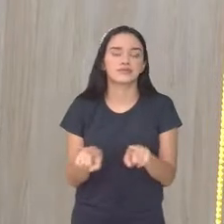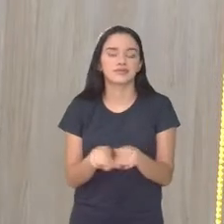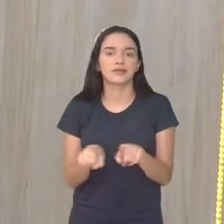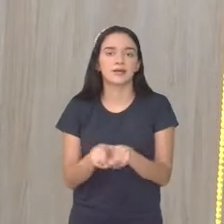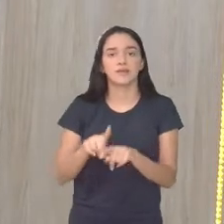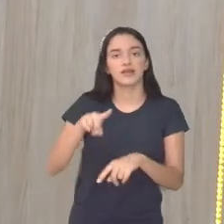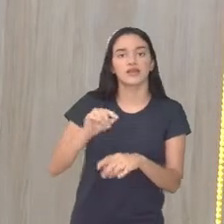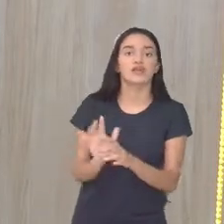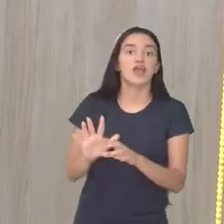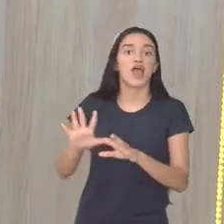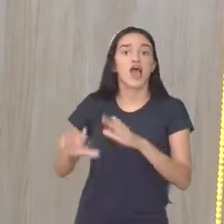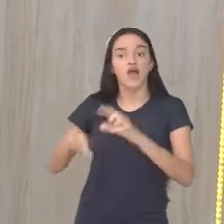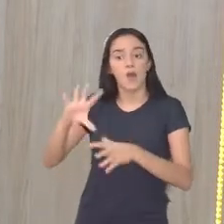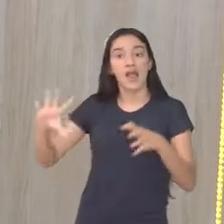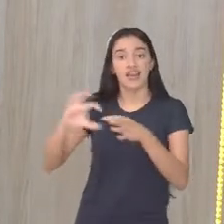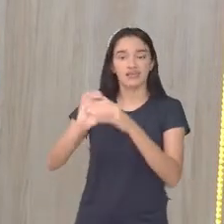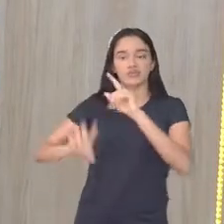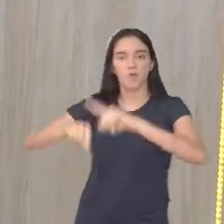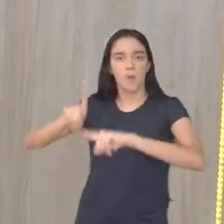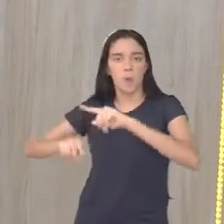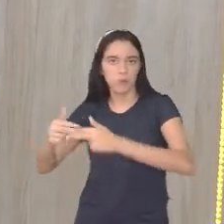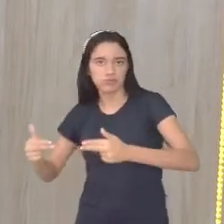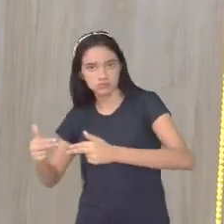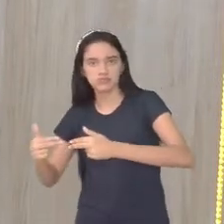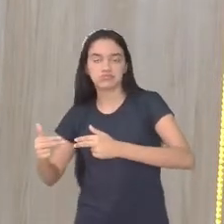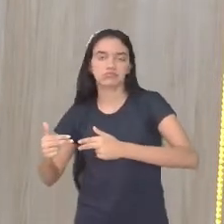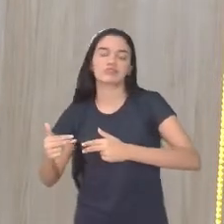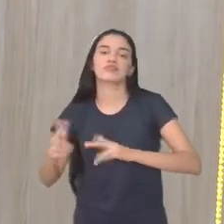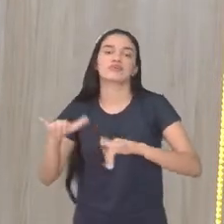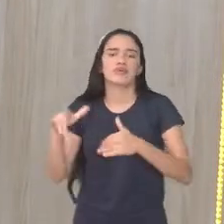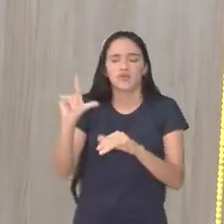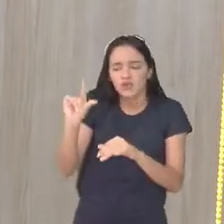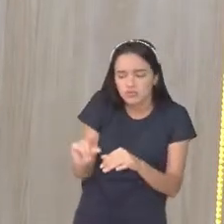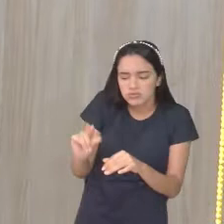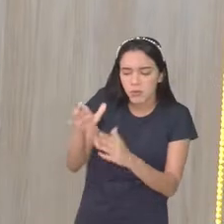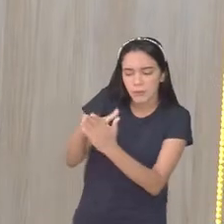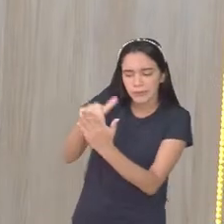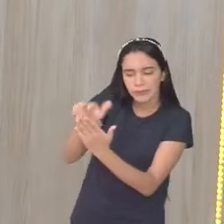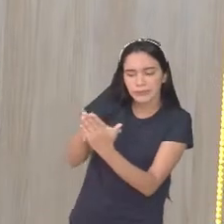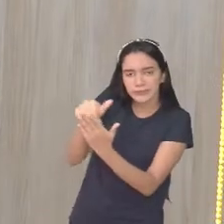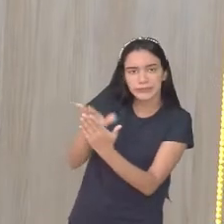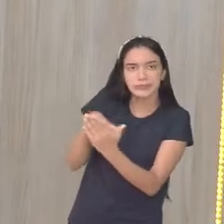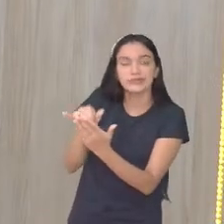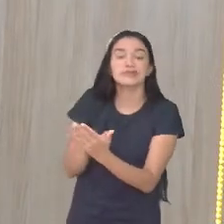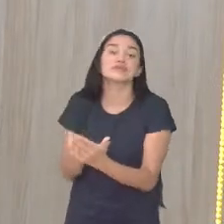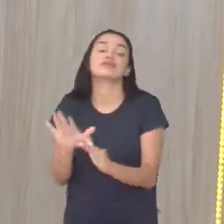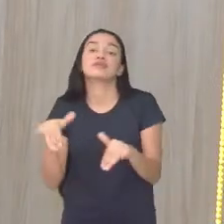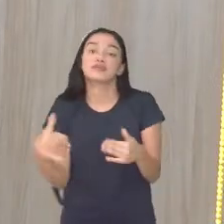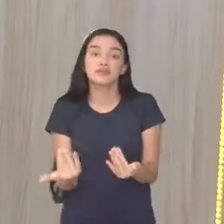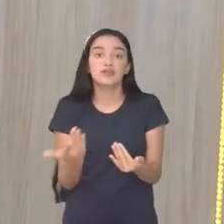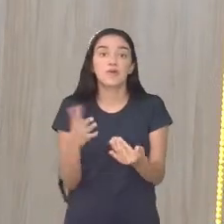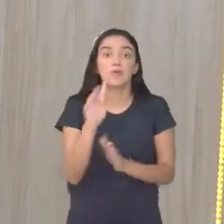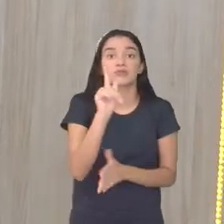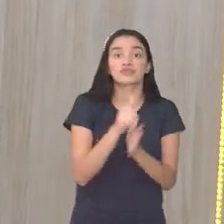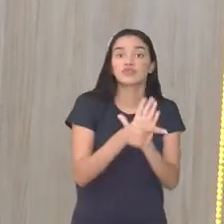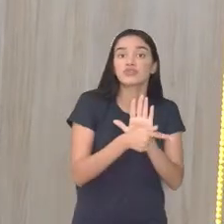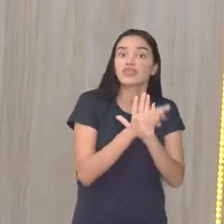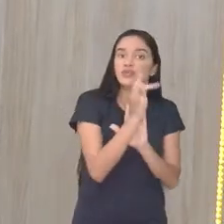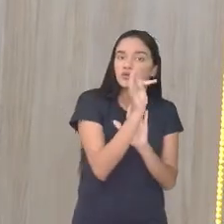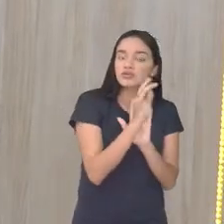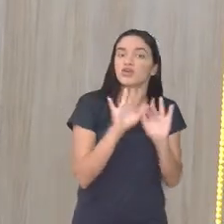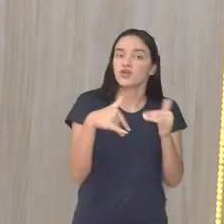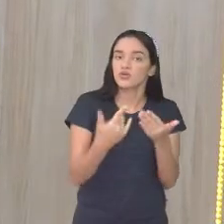né? Joga na tela. A gente está vendo 3 formas de representação do retrato. Olha aí. Né? A menina, a infanta